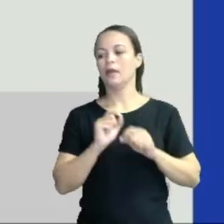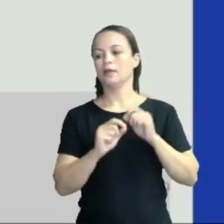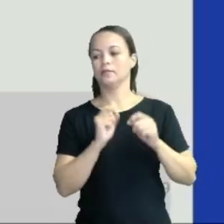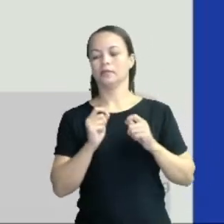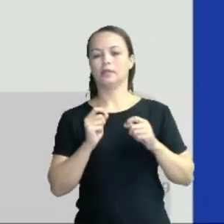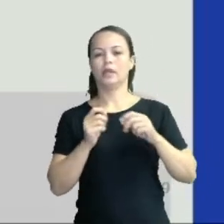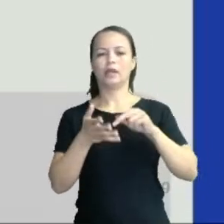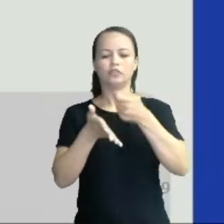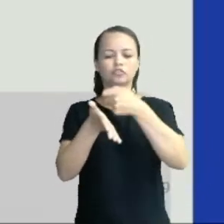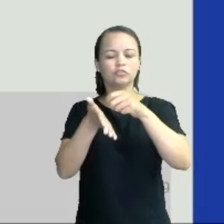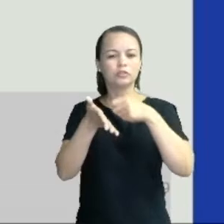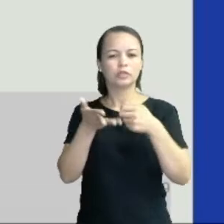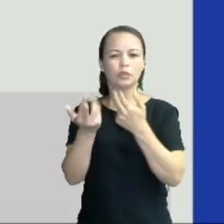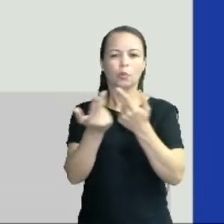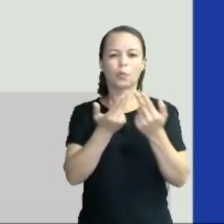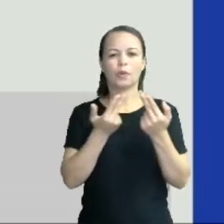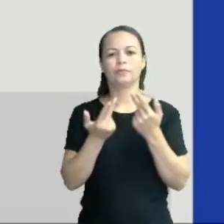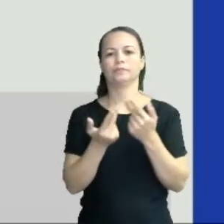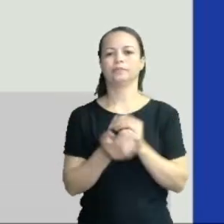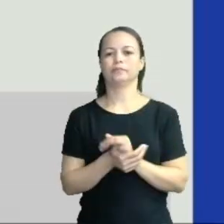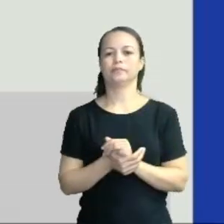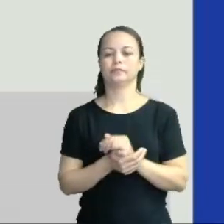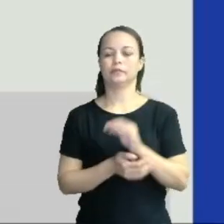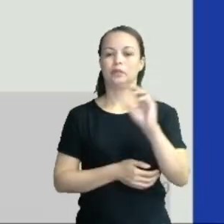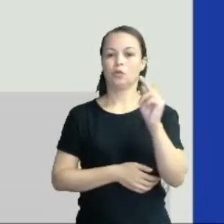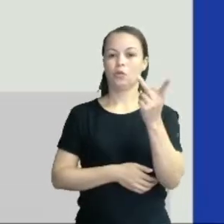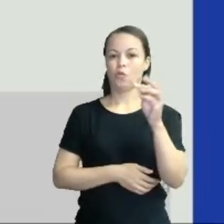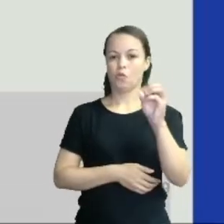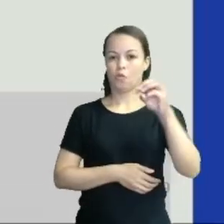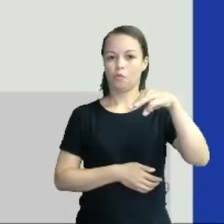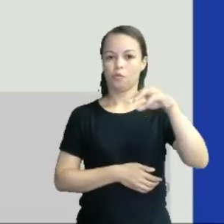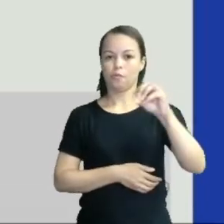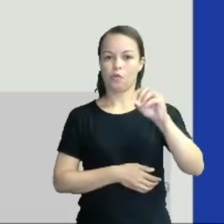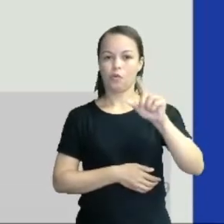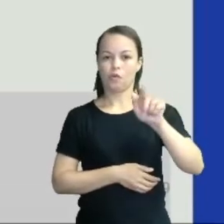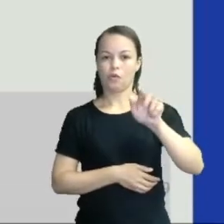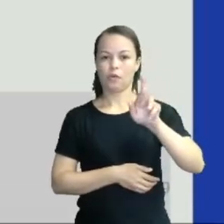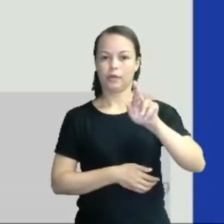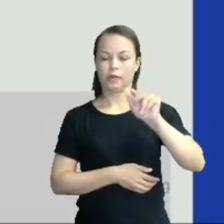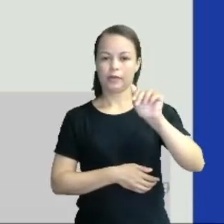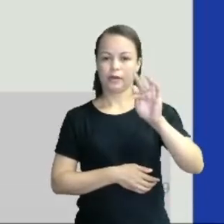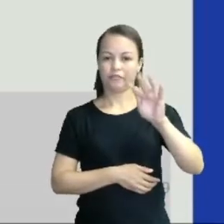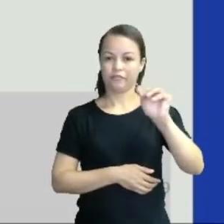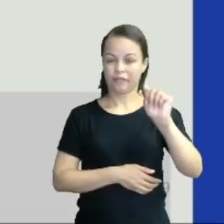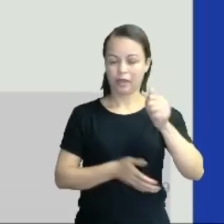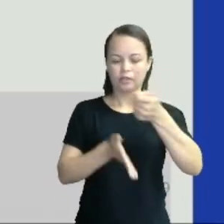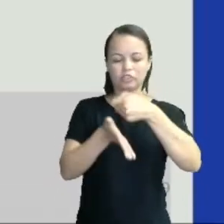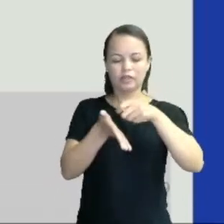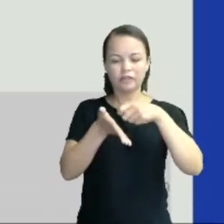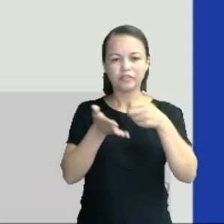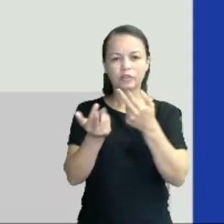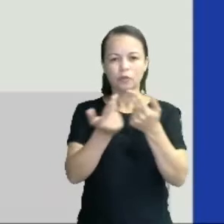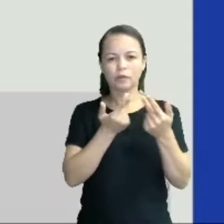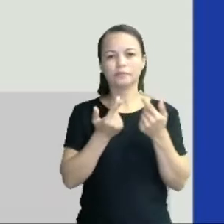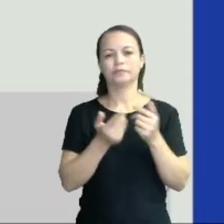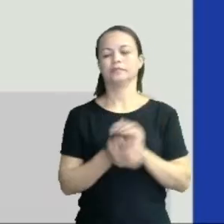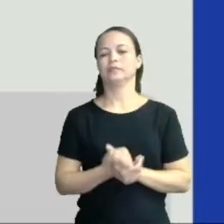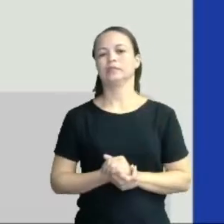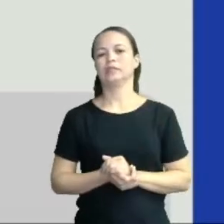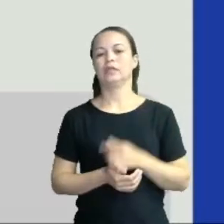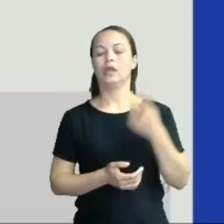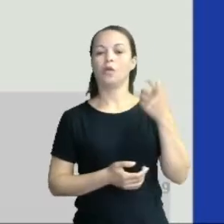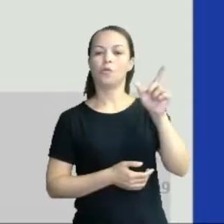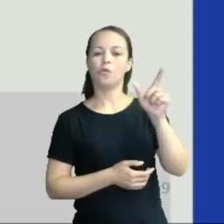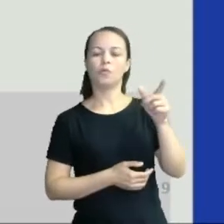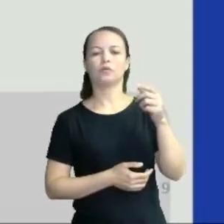mesma grafia, certo, gente? Homógrafa, mesma grafia. Homófonas, a mesma